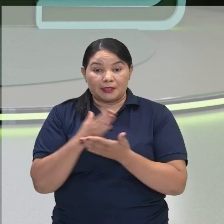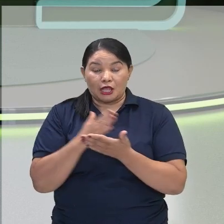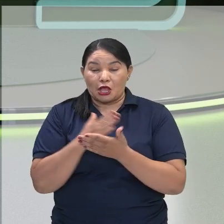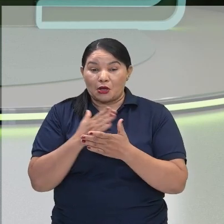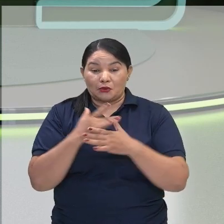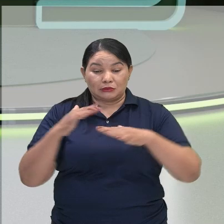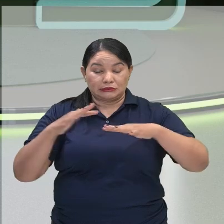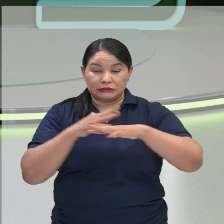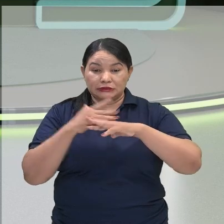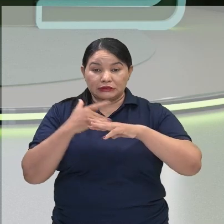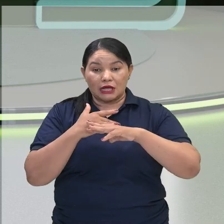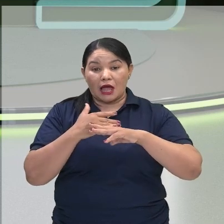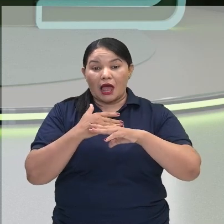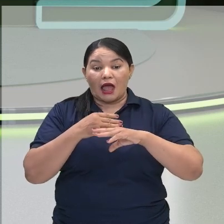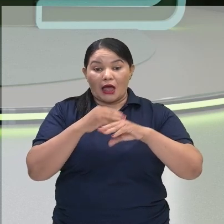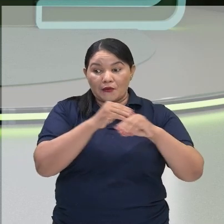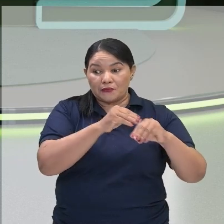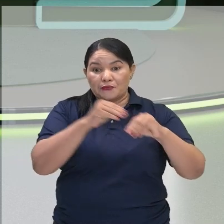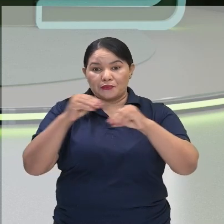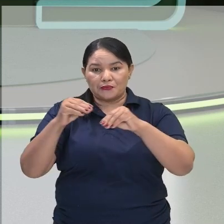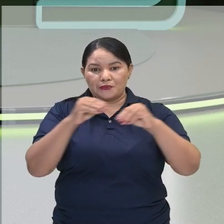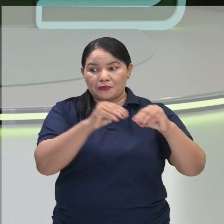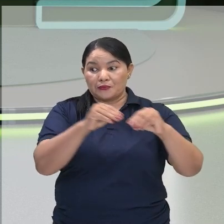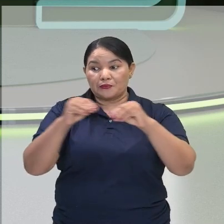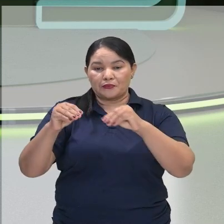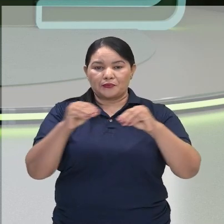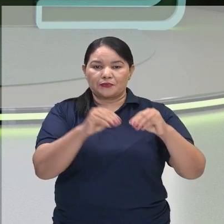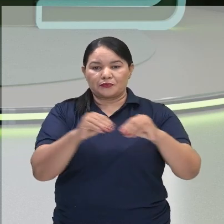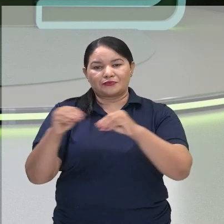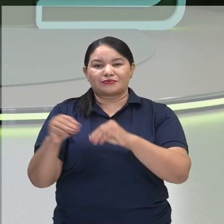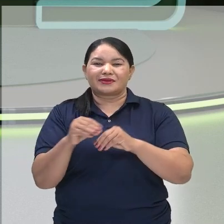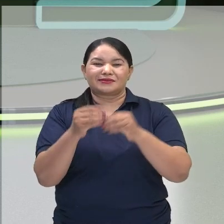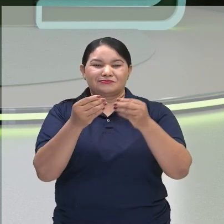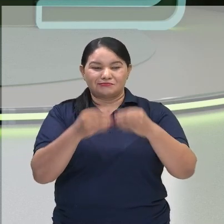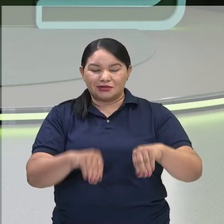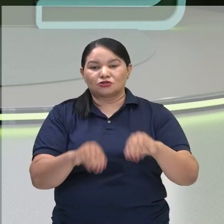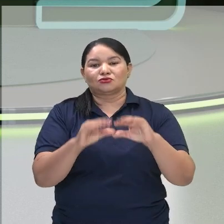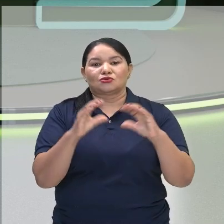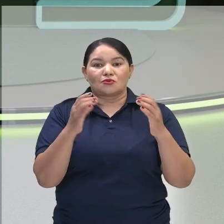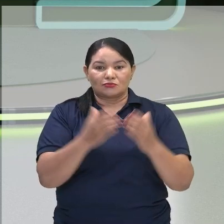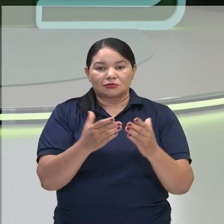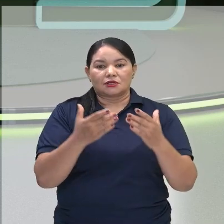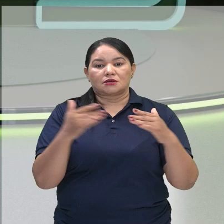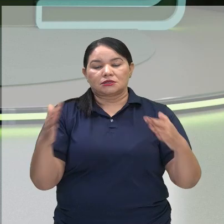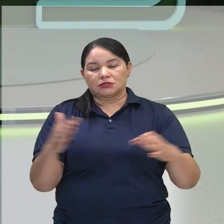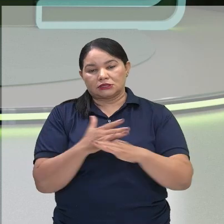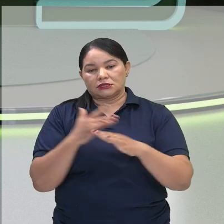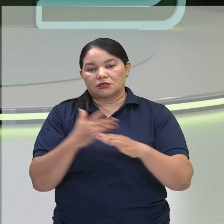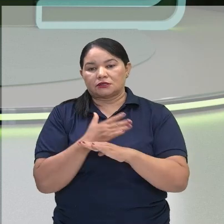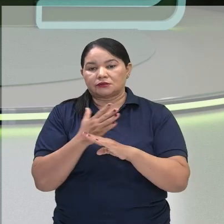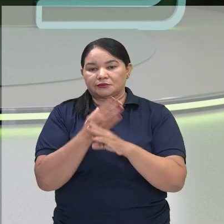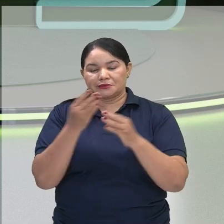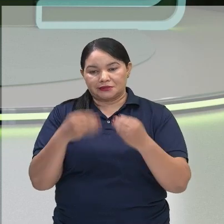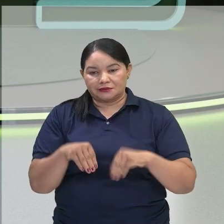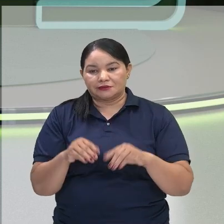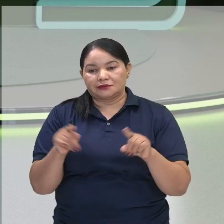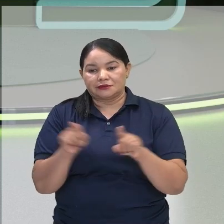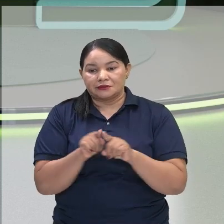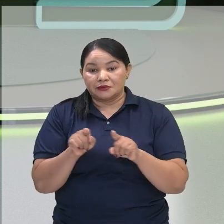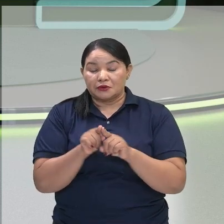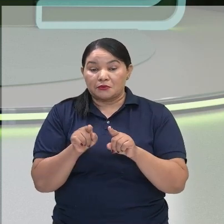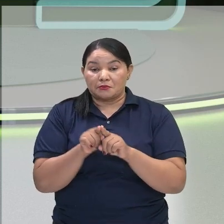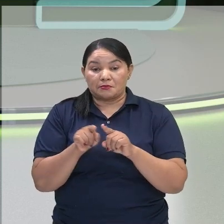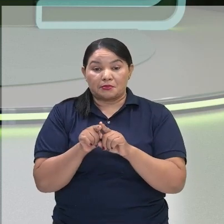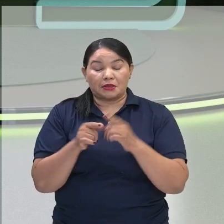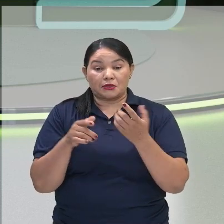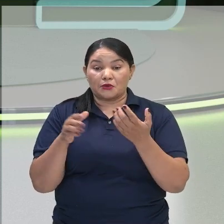né, ocorre ali todo um prejuízo naquelas comunidades, naquelas cidades. Também vai ter um prejuízo para o ecossistema